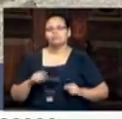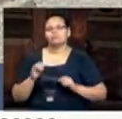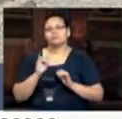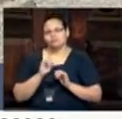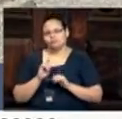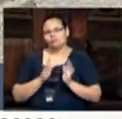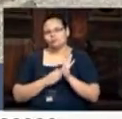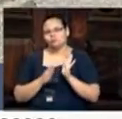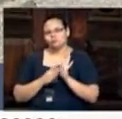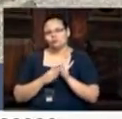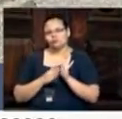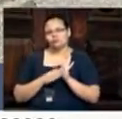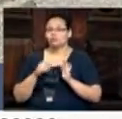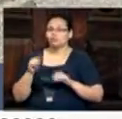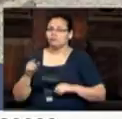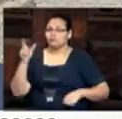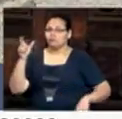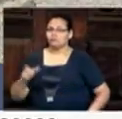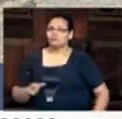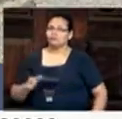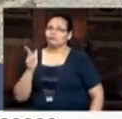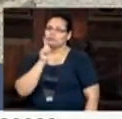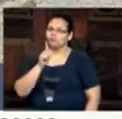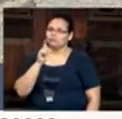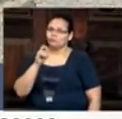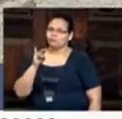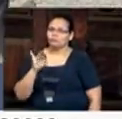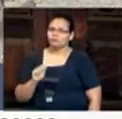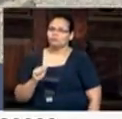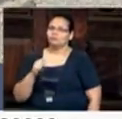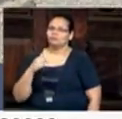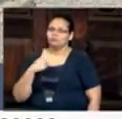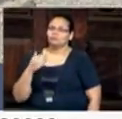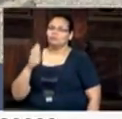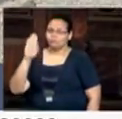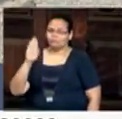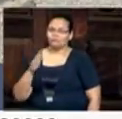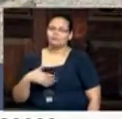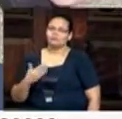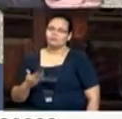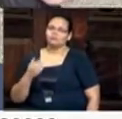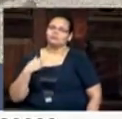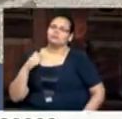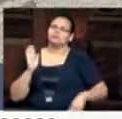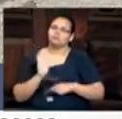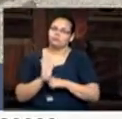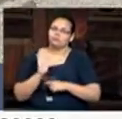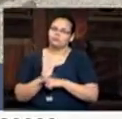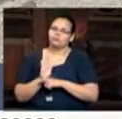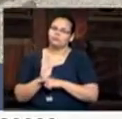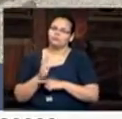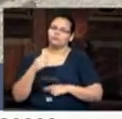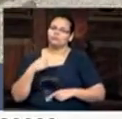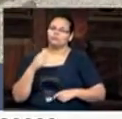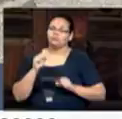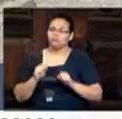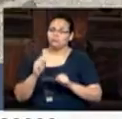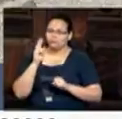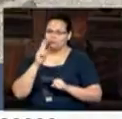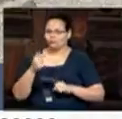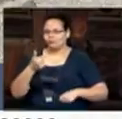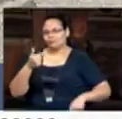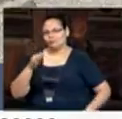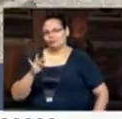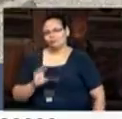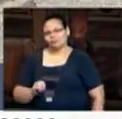do candidato eleito. Eu optei pelo apoio, com Vossa Excelência, mas o que eu pude ver nesse segundo turno